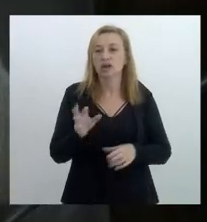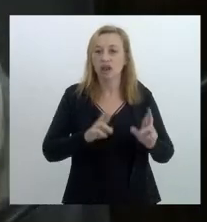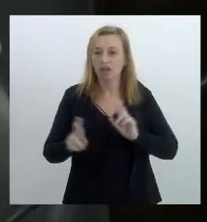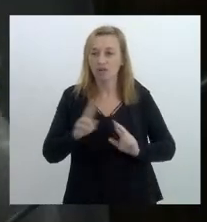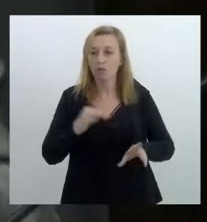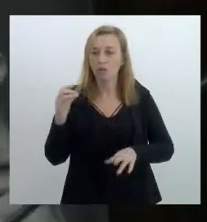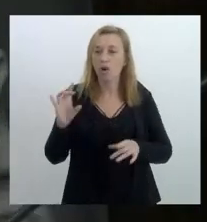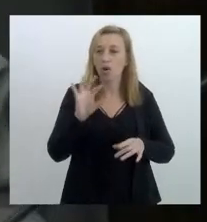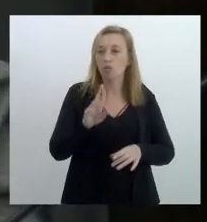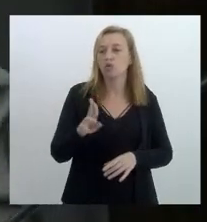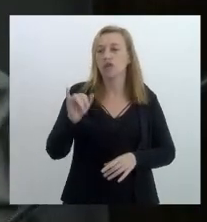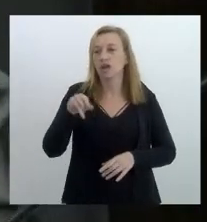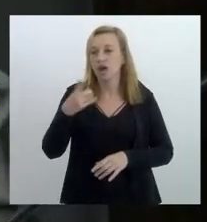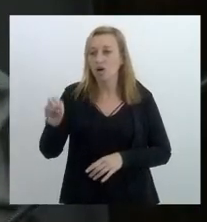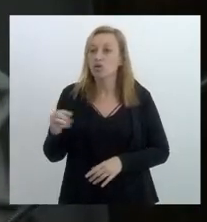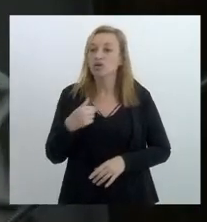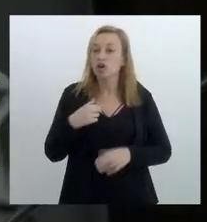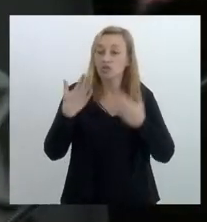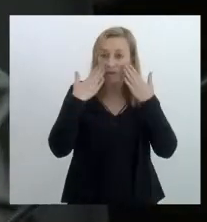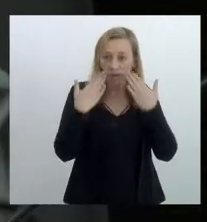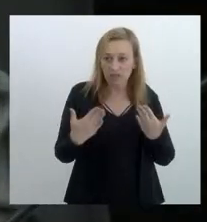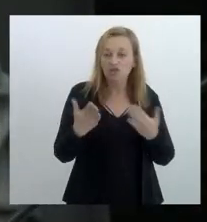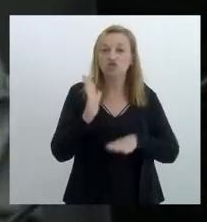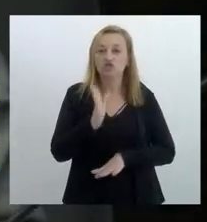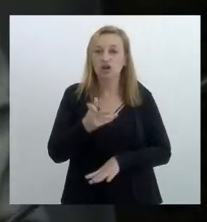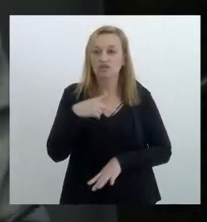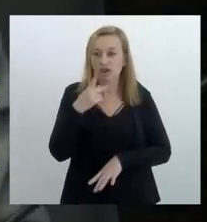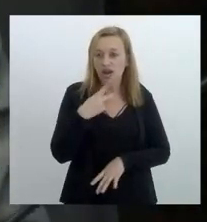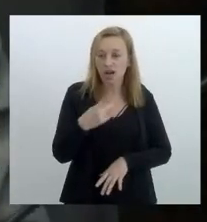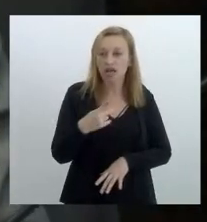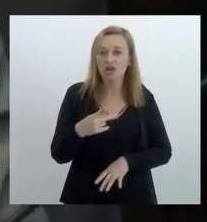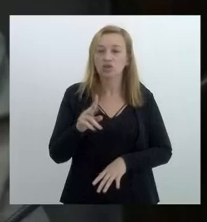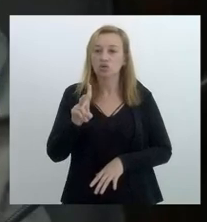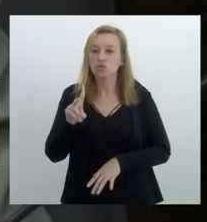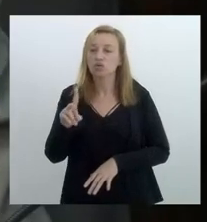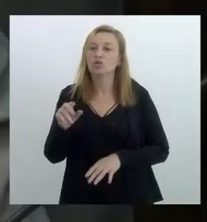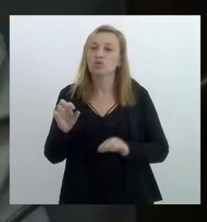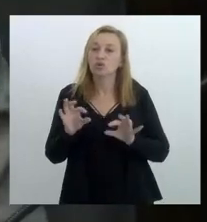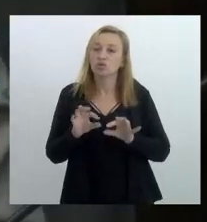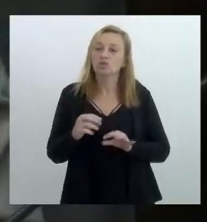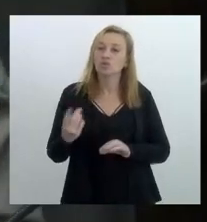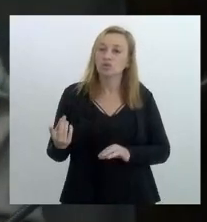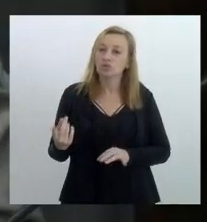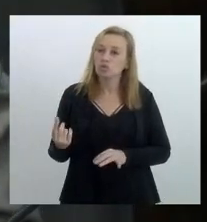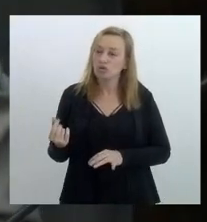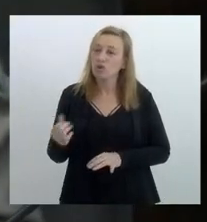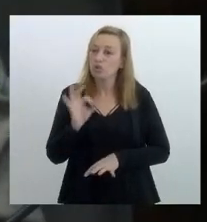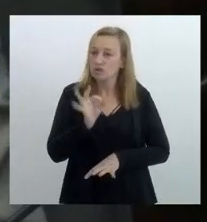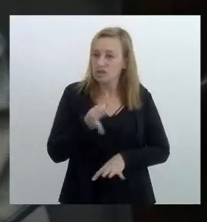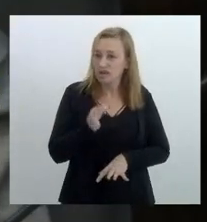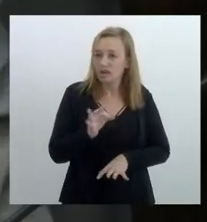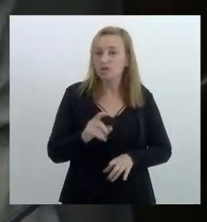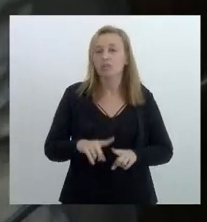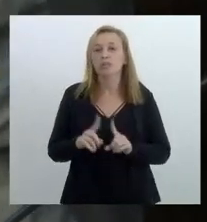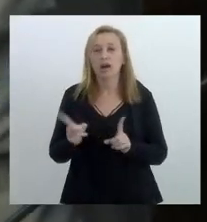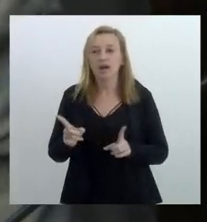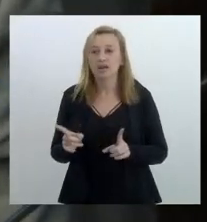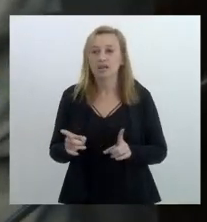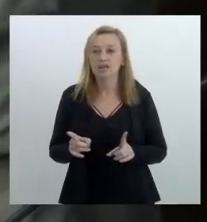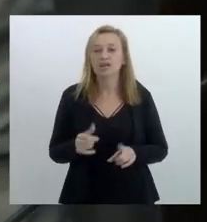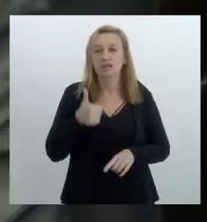porque quando eu fiz a apresentação, eu falei já do valor líquido de 172 bi, mas a rigor